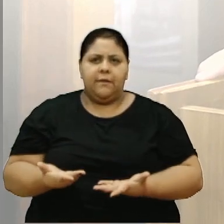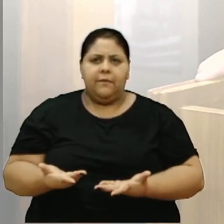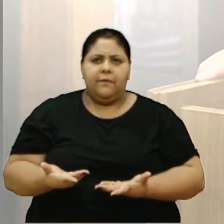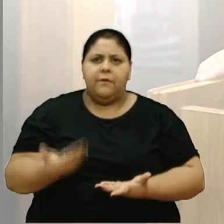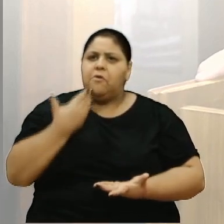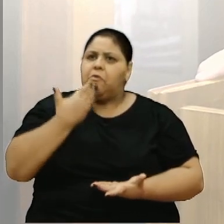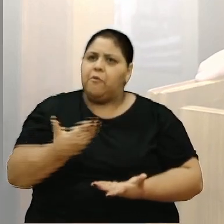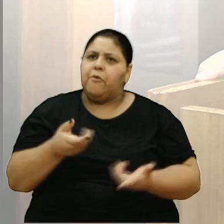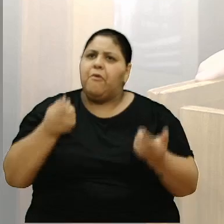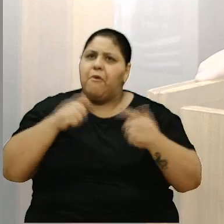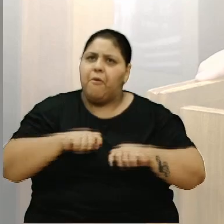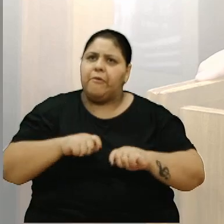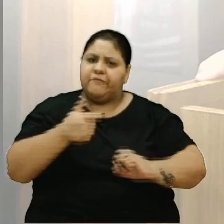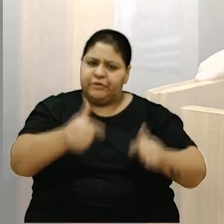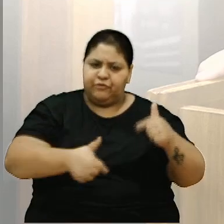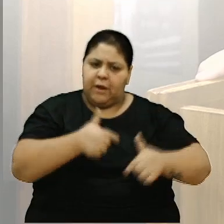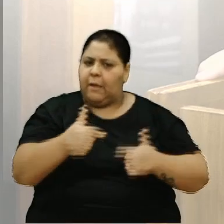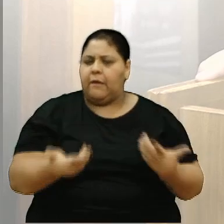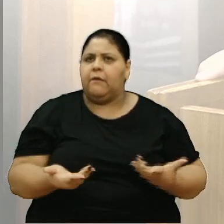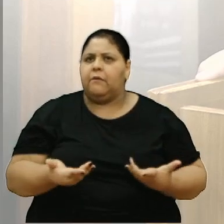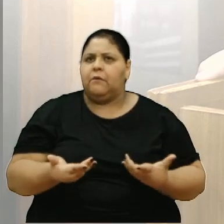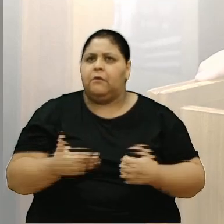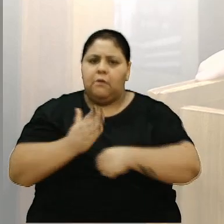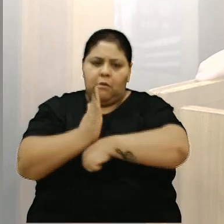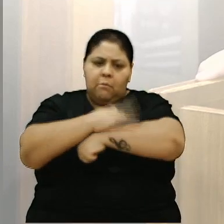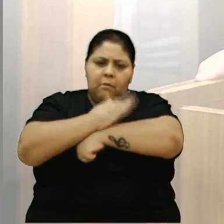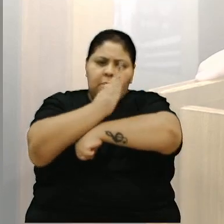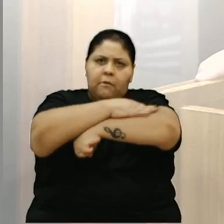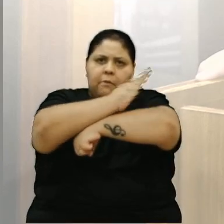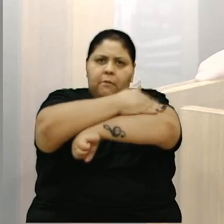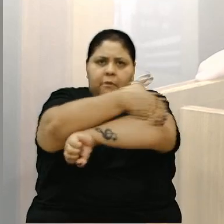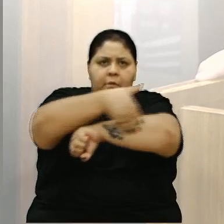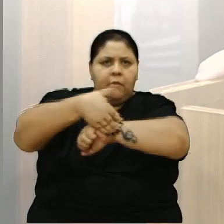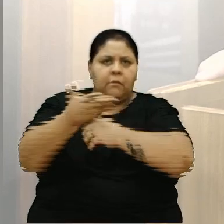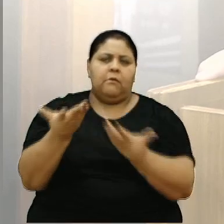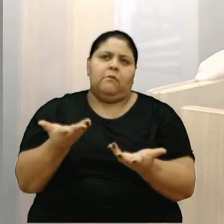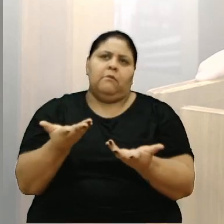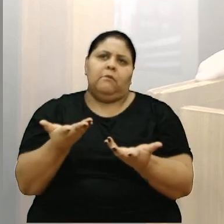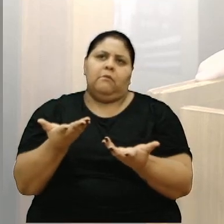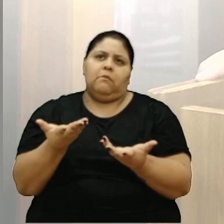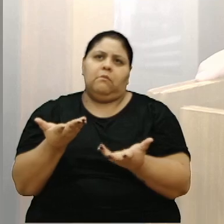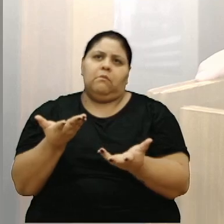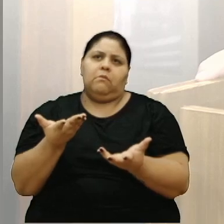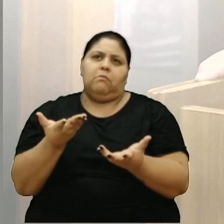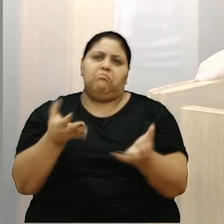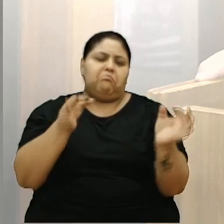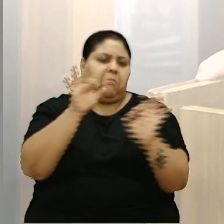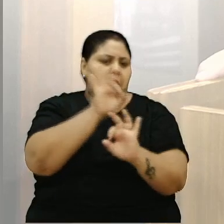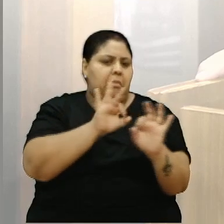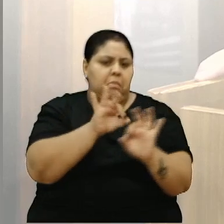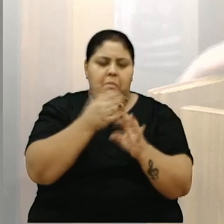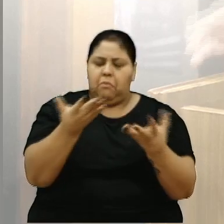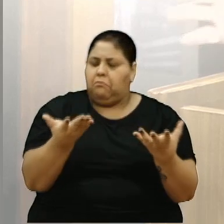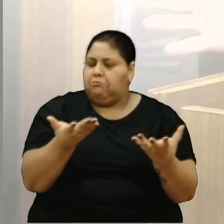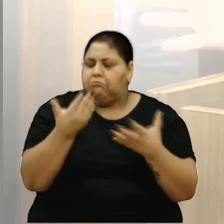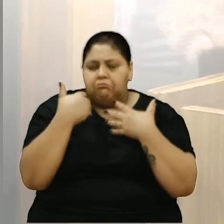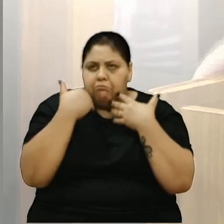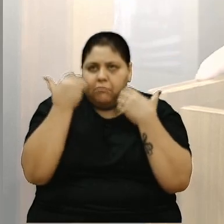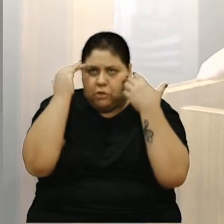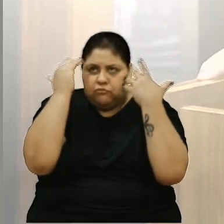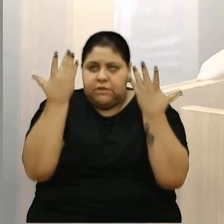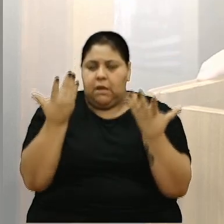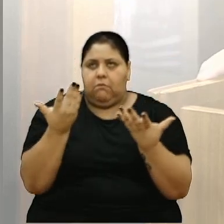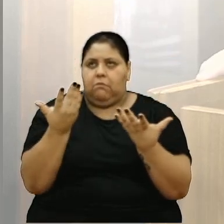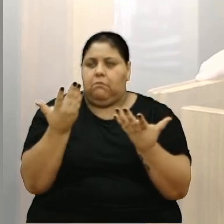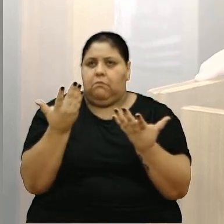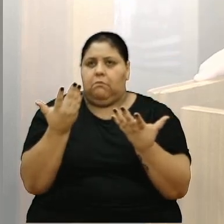pedir para fazer esse serviço? Eles tapam buraco na Mariano Lopes, fazer uma raspagem ali, botar